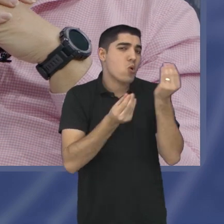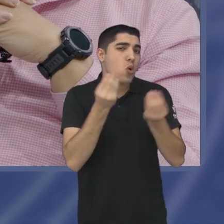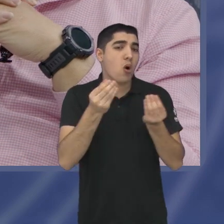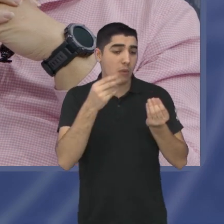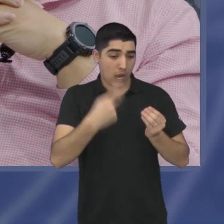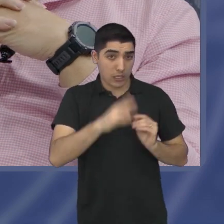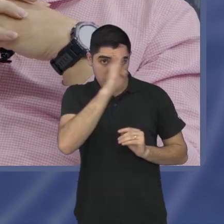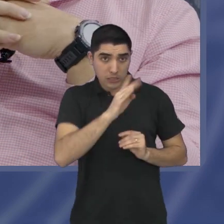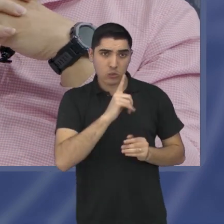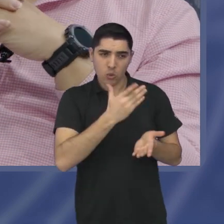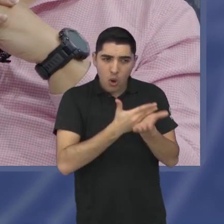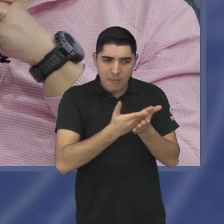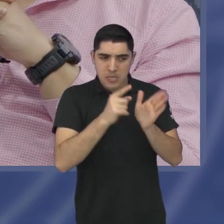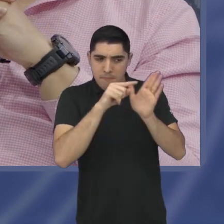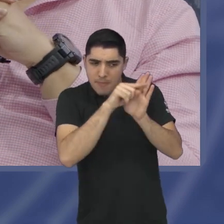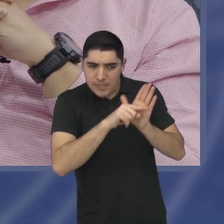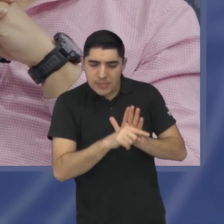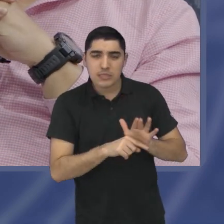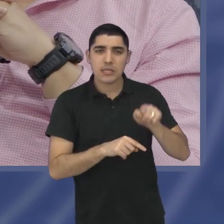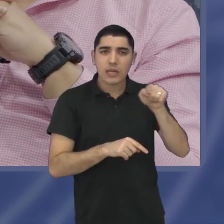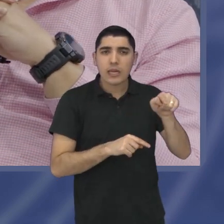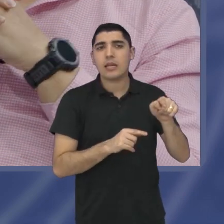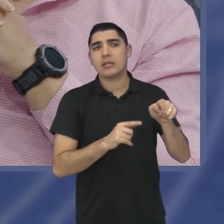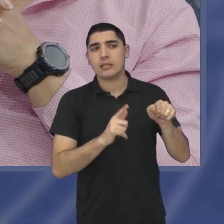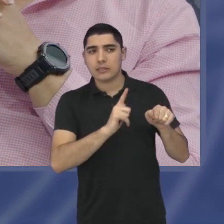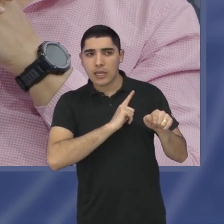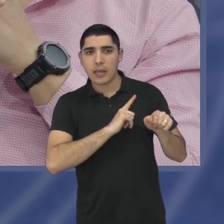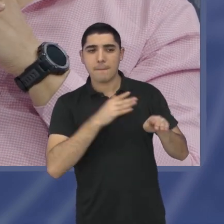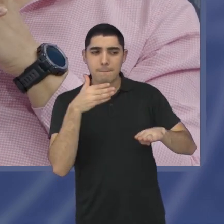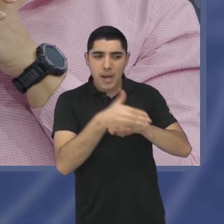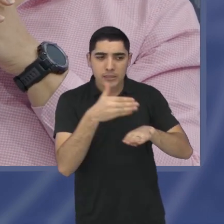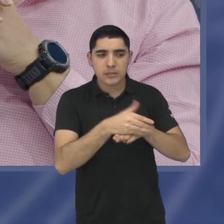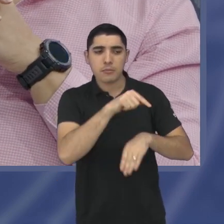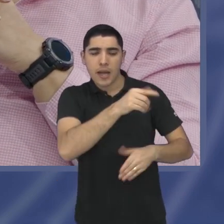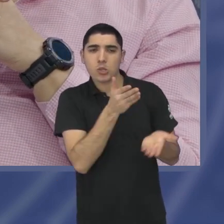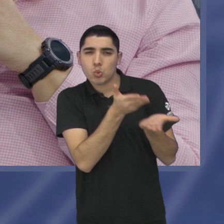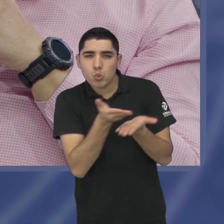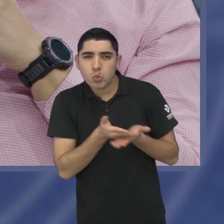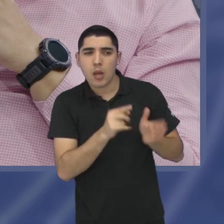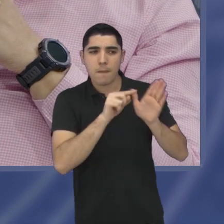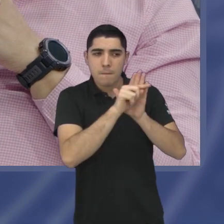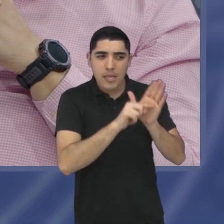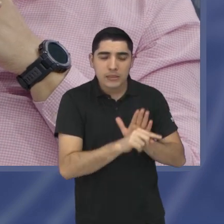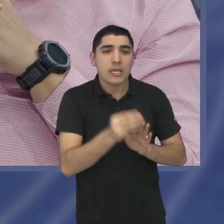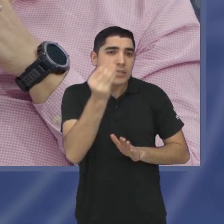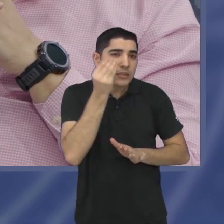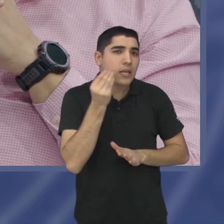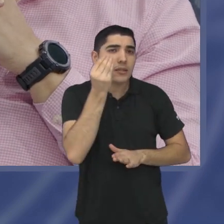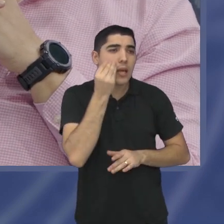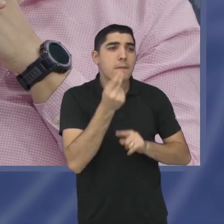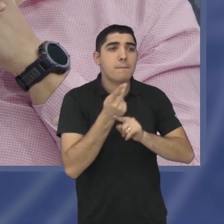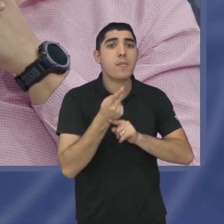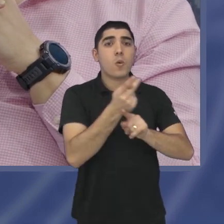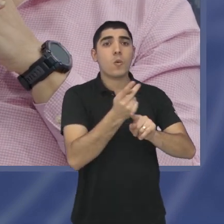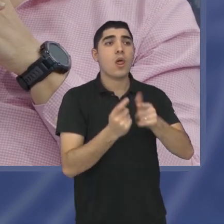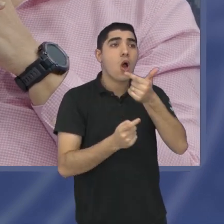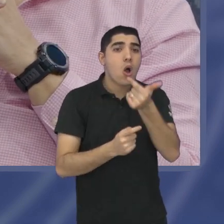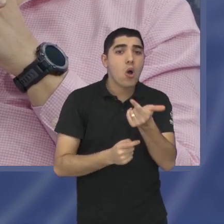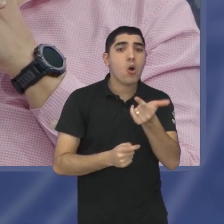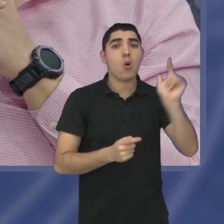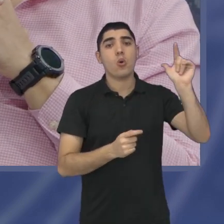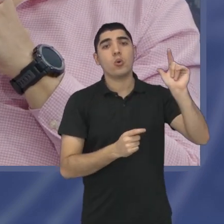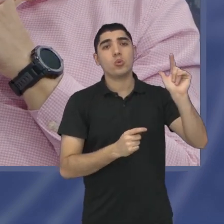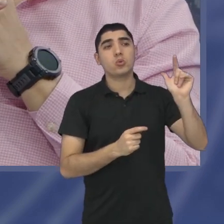se insere, está nessa condição também desses estudos, dessas pesquisas, nessa busca por